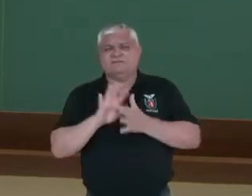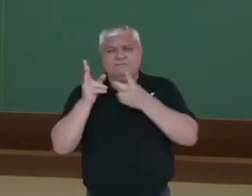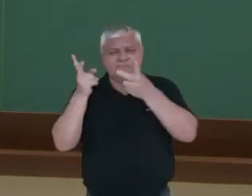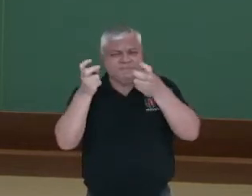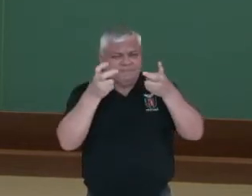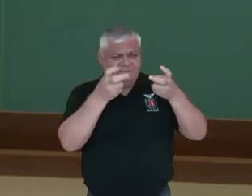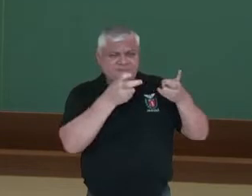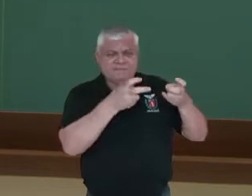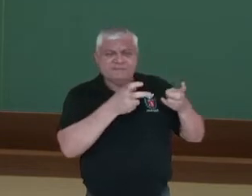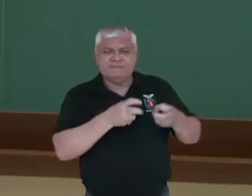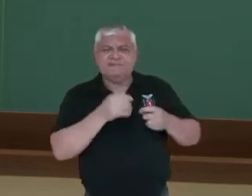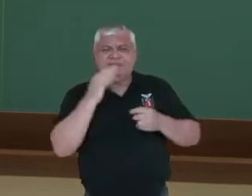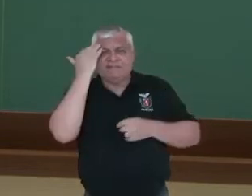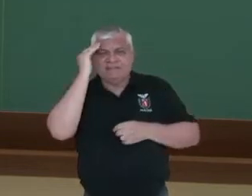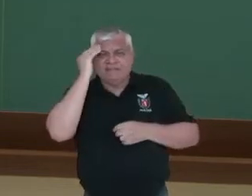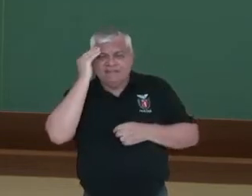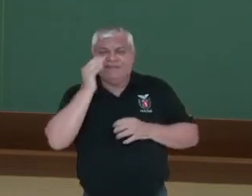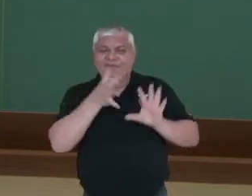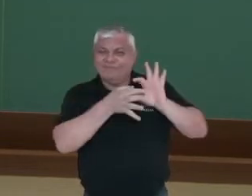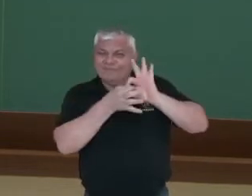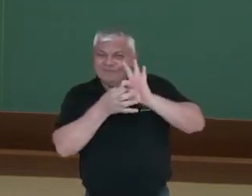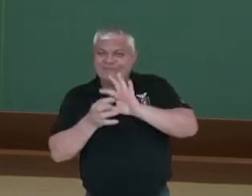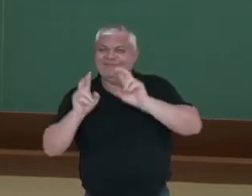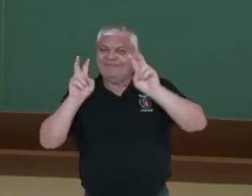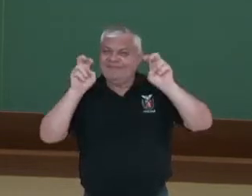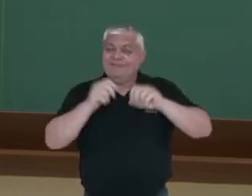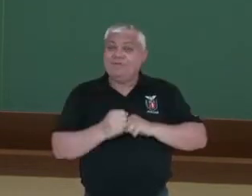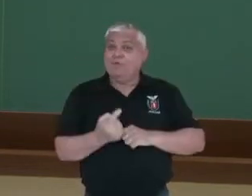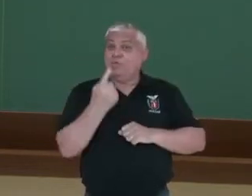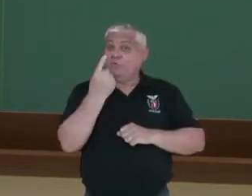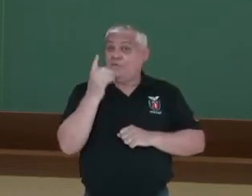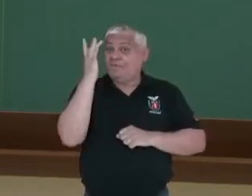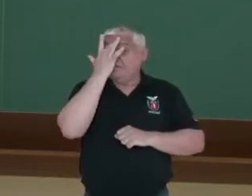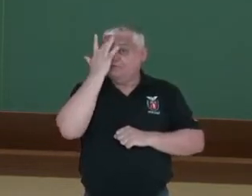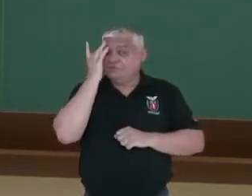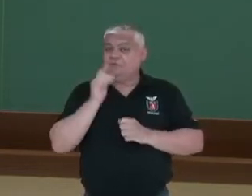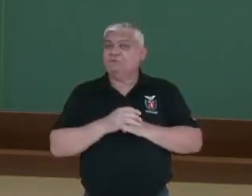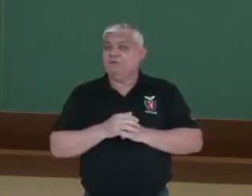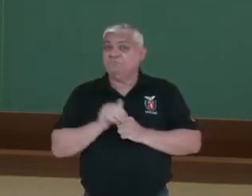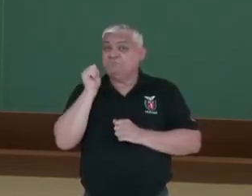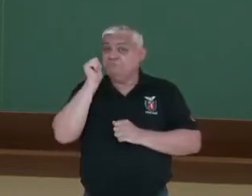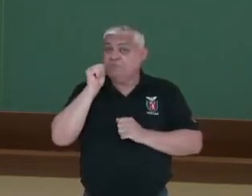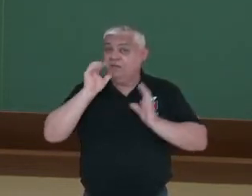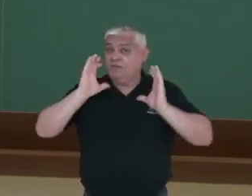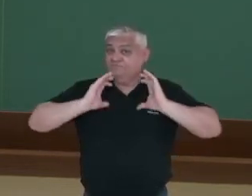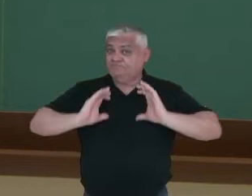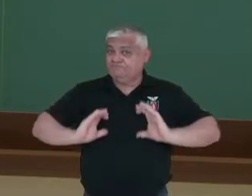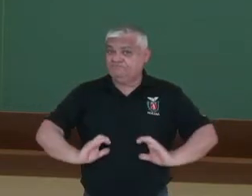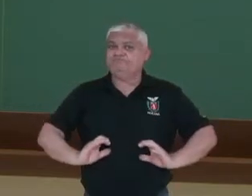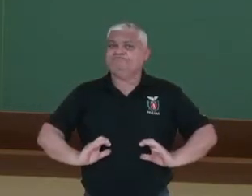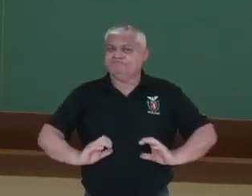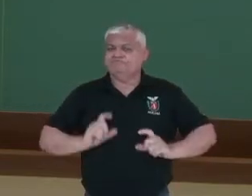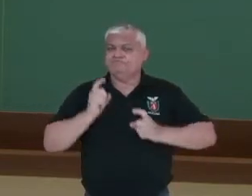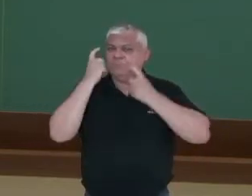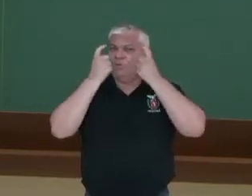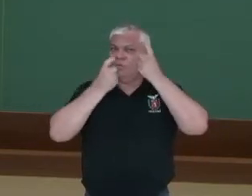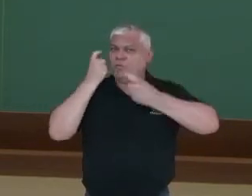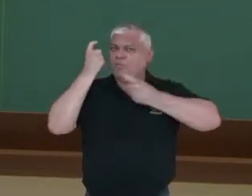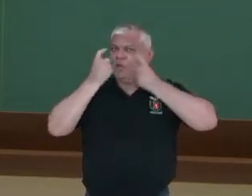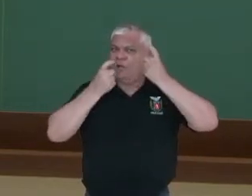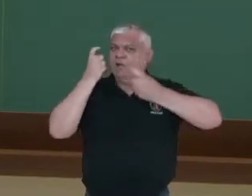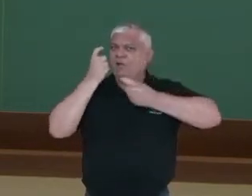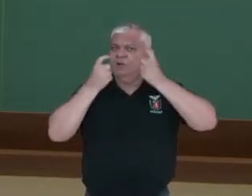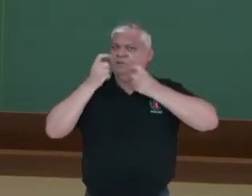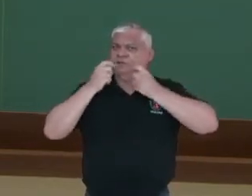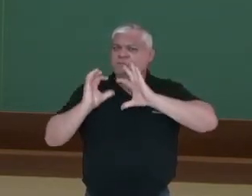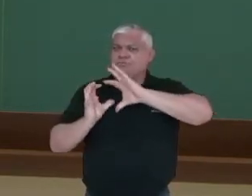para verificar as situações de uma pessoa, né, uma cidadã, em relação à preocupação dela em